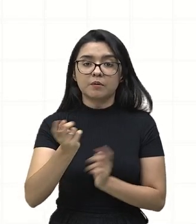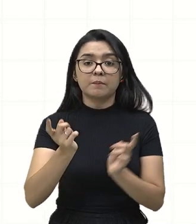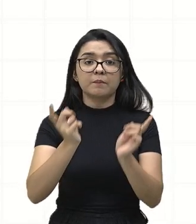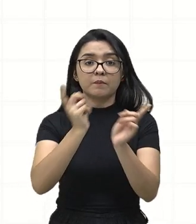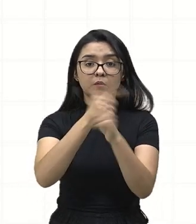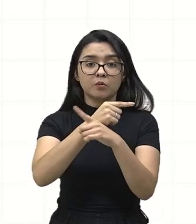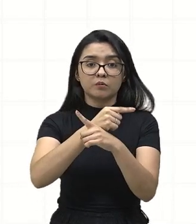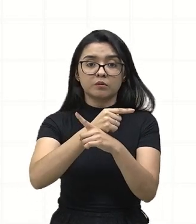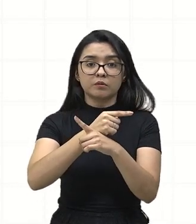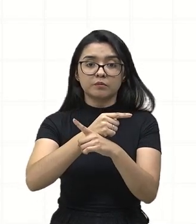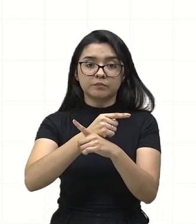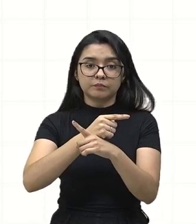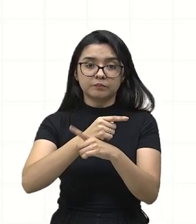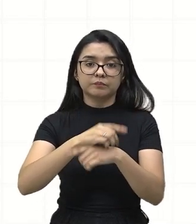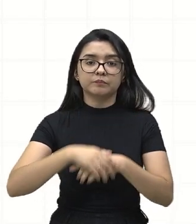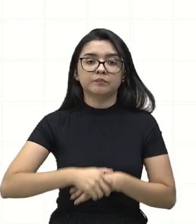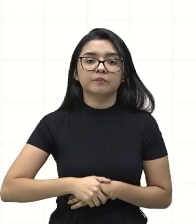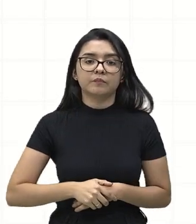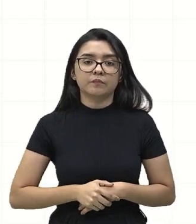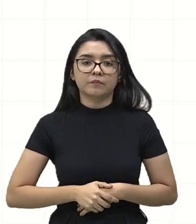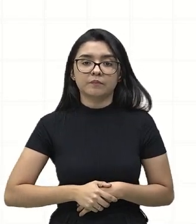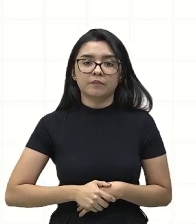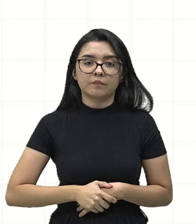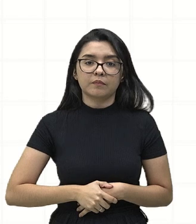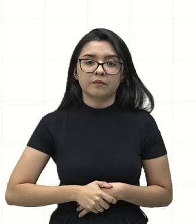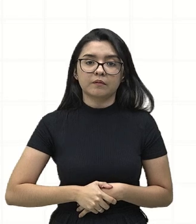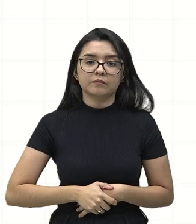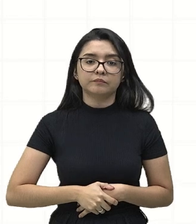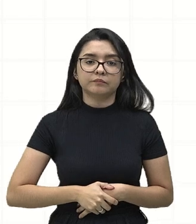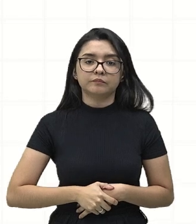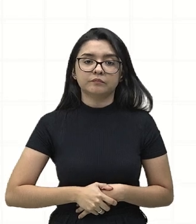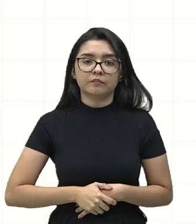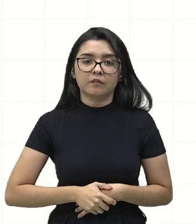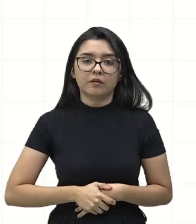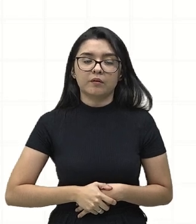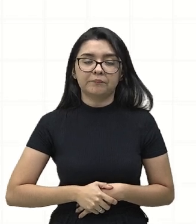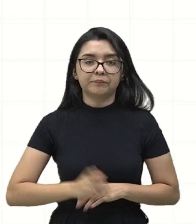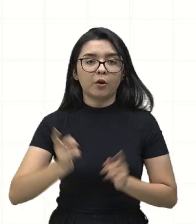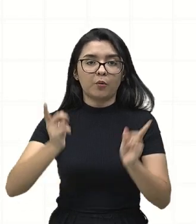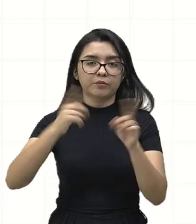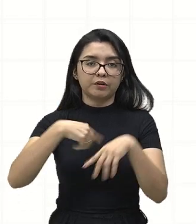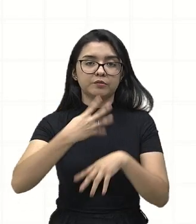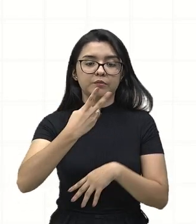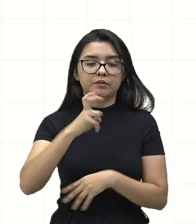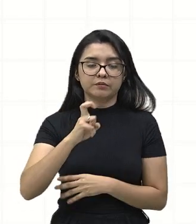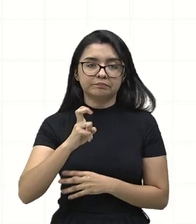ó. 54 é o contrário, né, do 45.